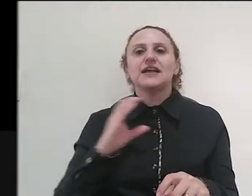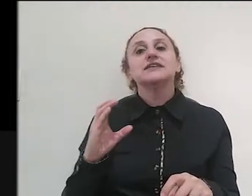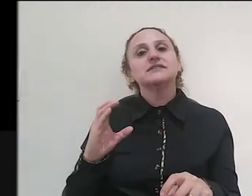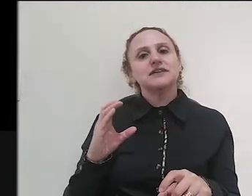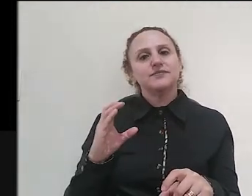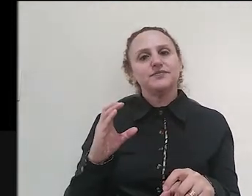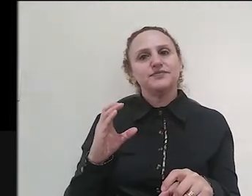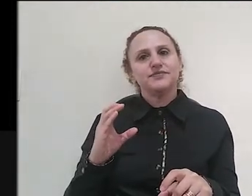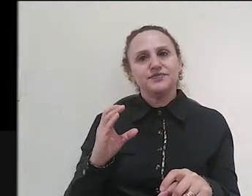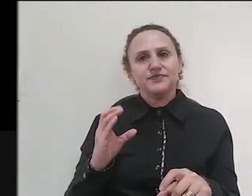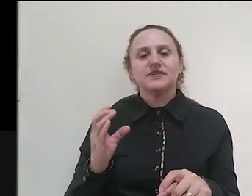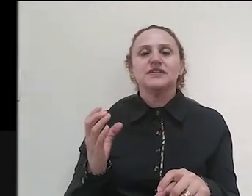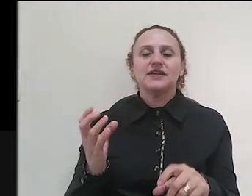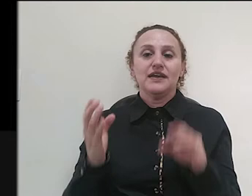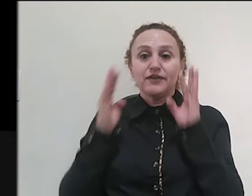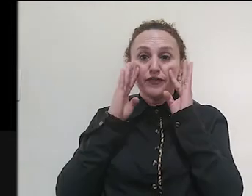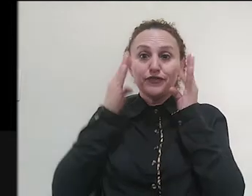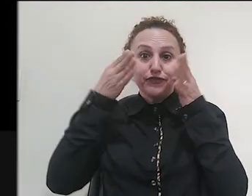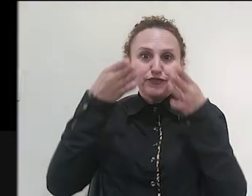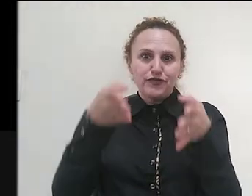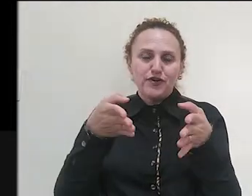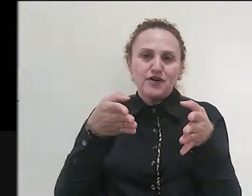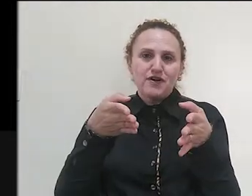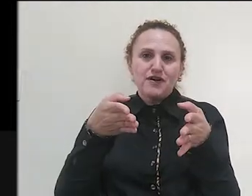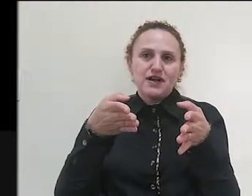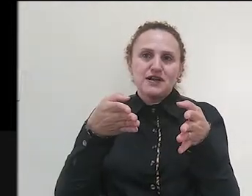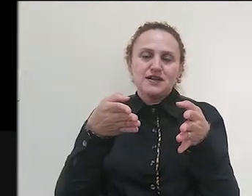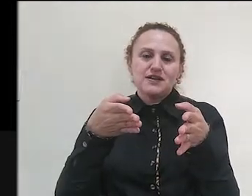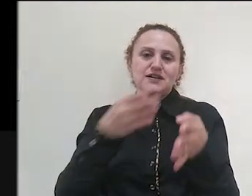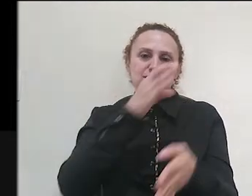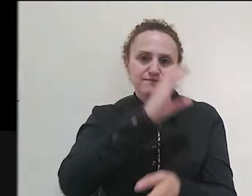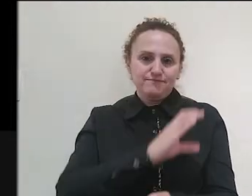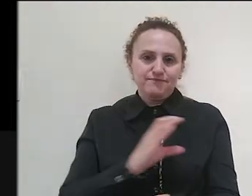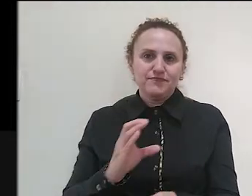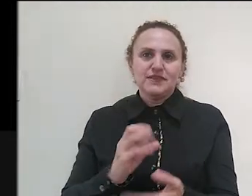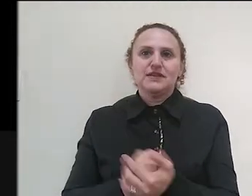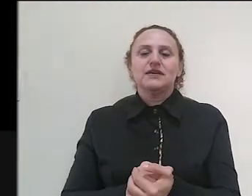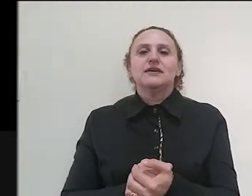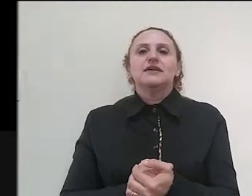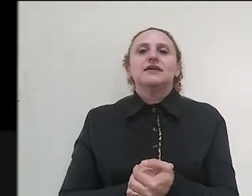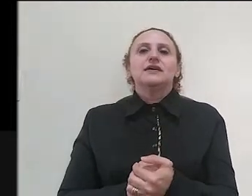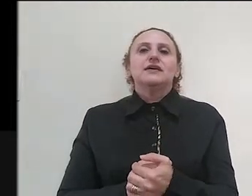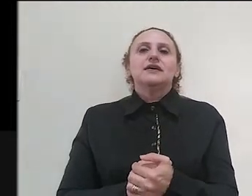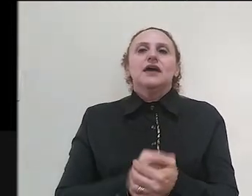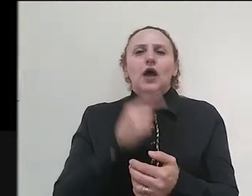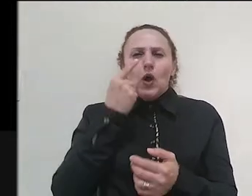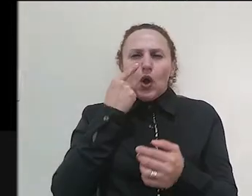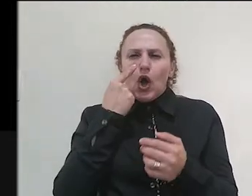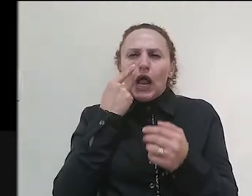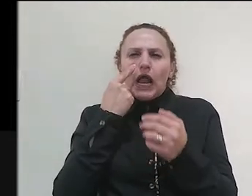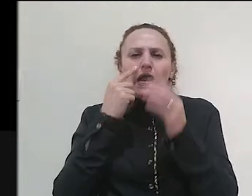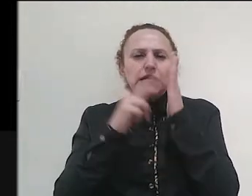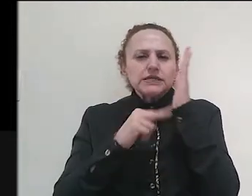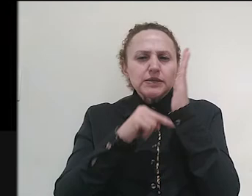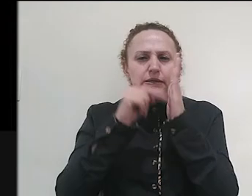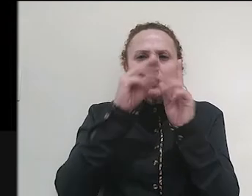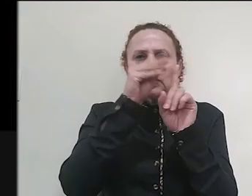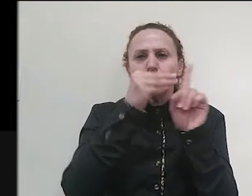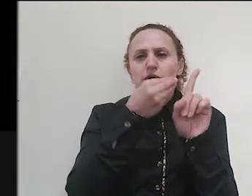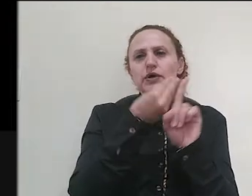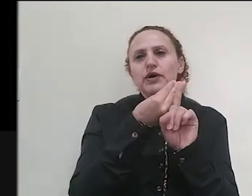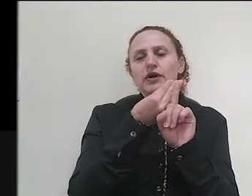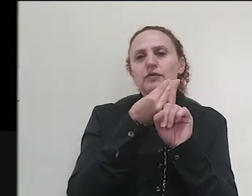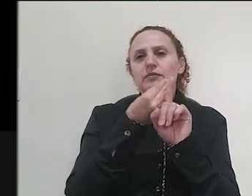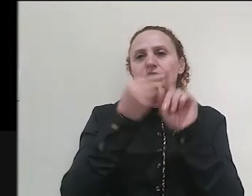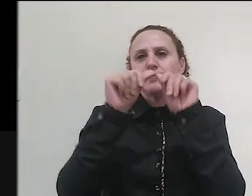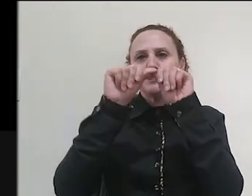greco-latina. Mas a gente aqui vai ter mais temas, na verdade, judaico-cristão. A pintura do Caravaggio, essa aqui, desculpe, ficou um pouco pequenininha, mas se chama A Traição de